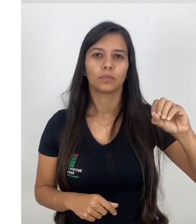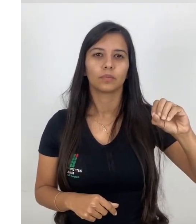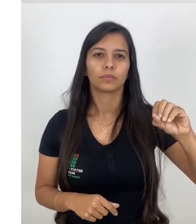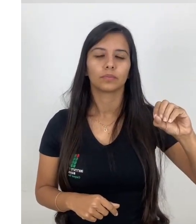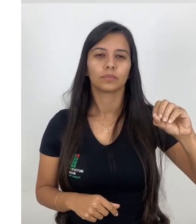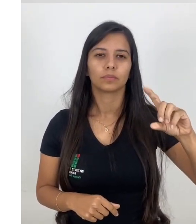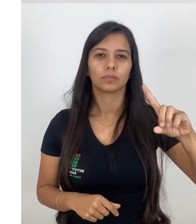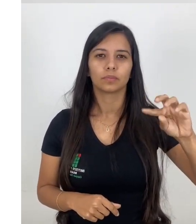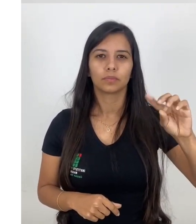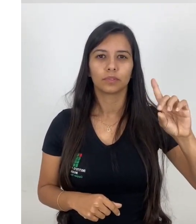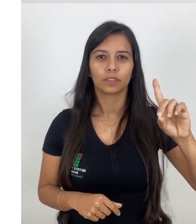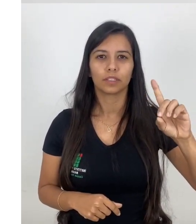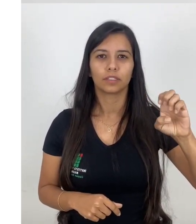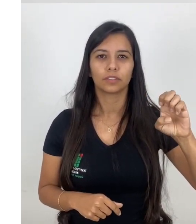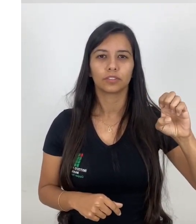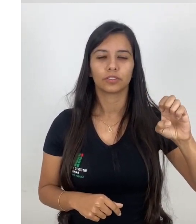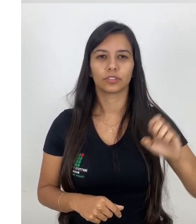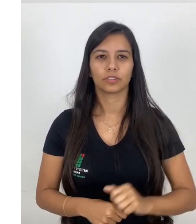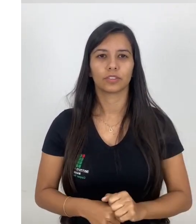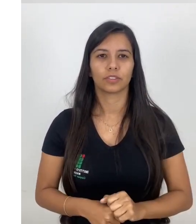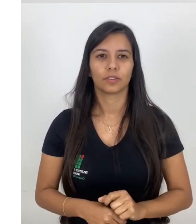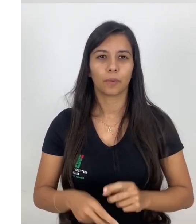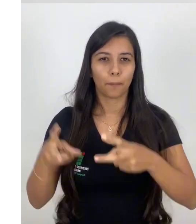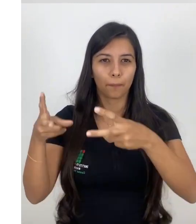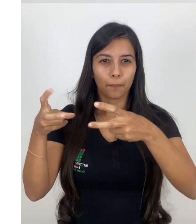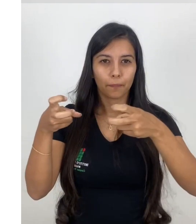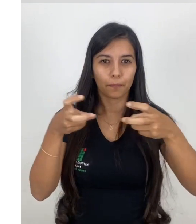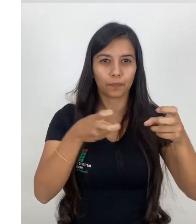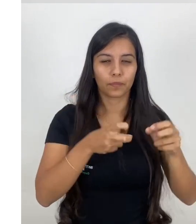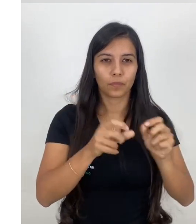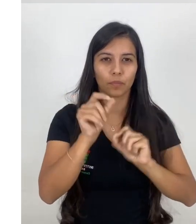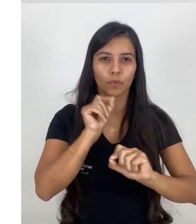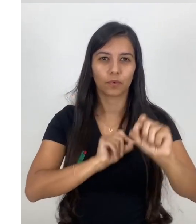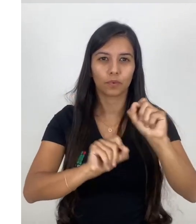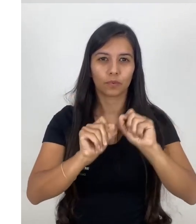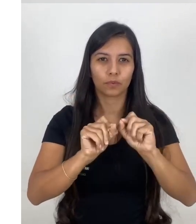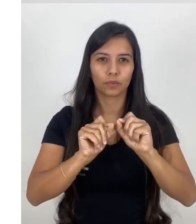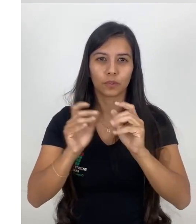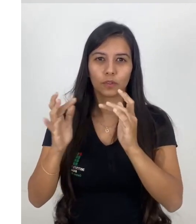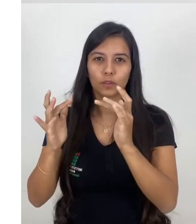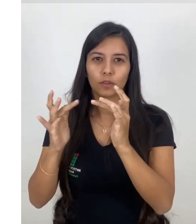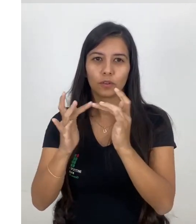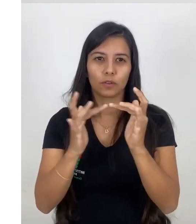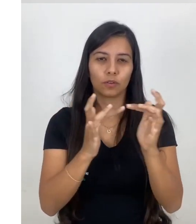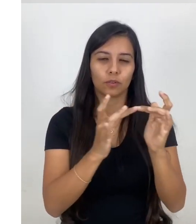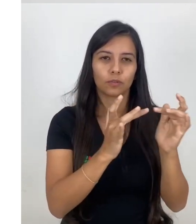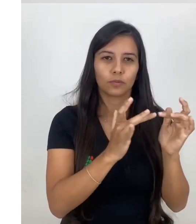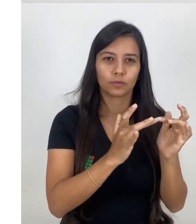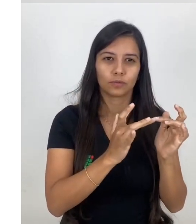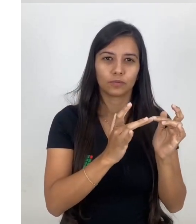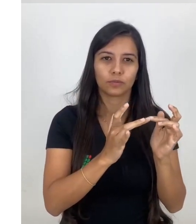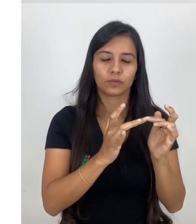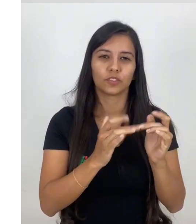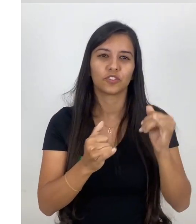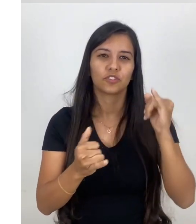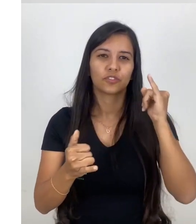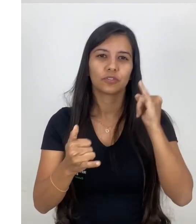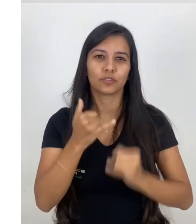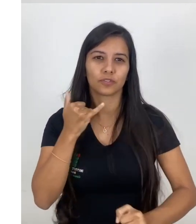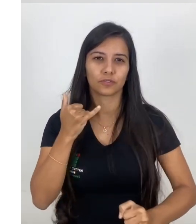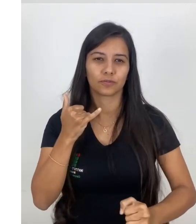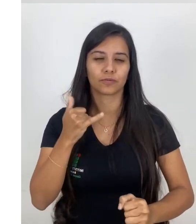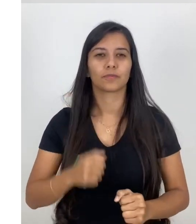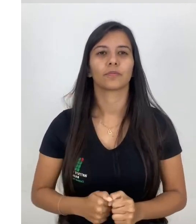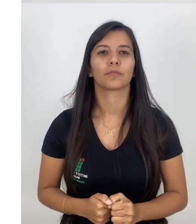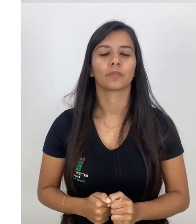momento em que é mais fácil perceber o quiasma, que é esse ponto, de conexão entre as cromátides não